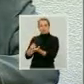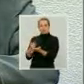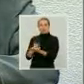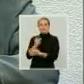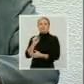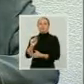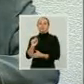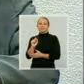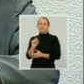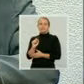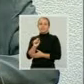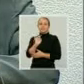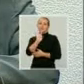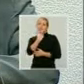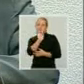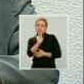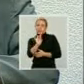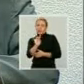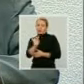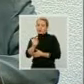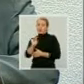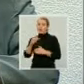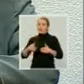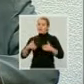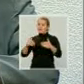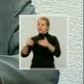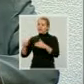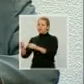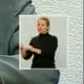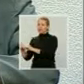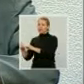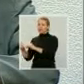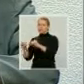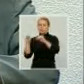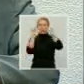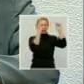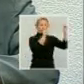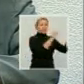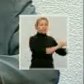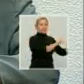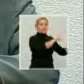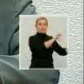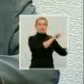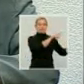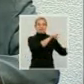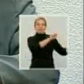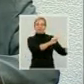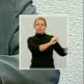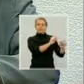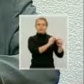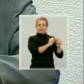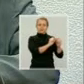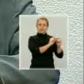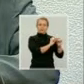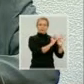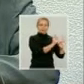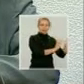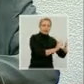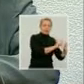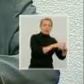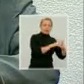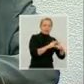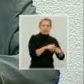o simples gesto do Ministério da Educação de colocar para os CAPES a dotação de equipamentos, como